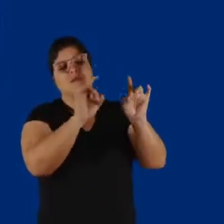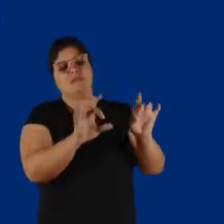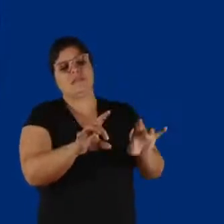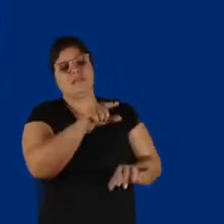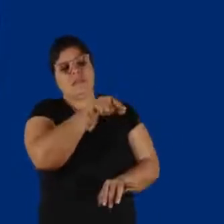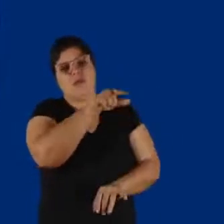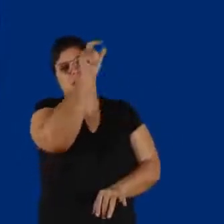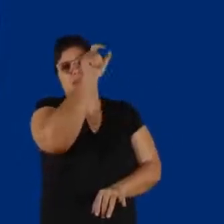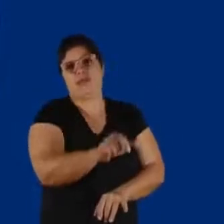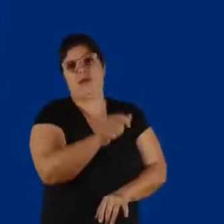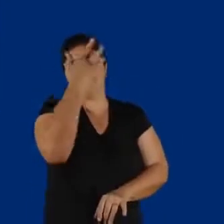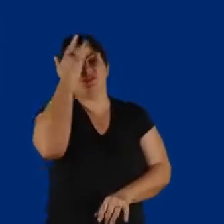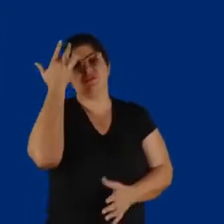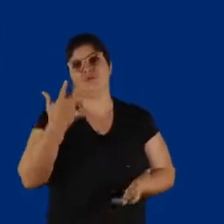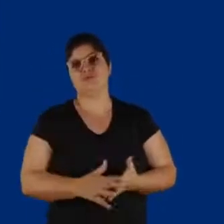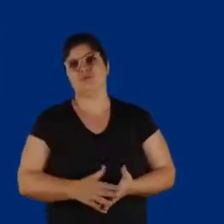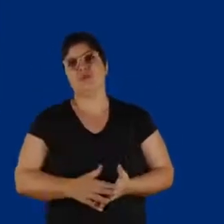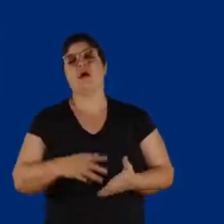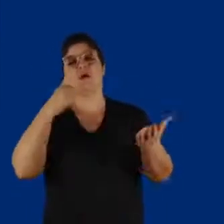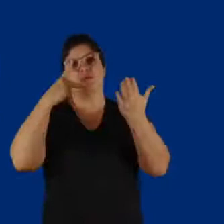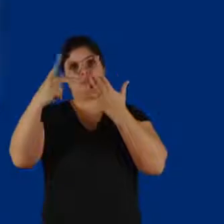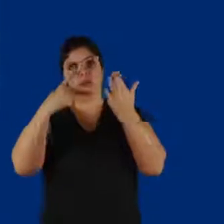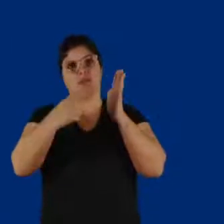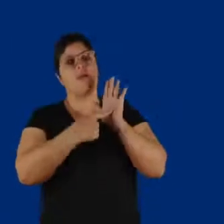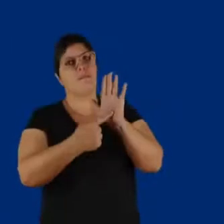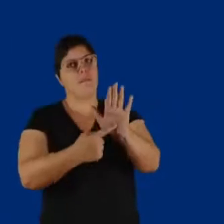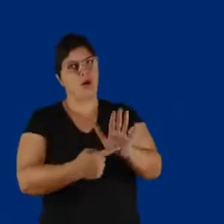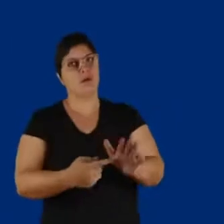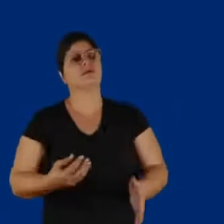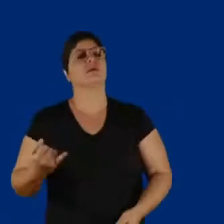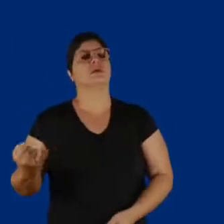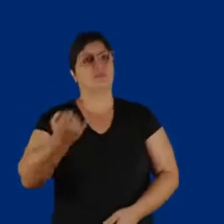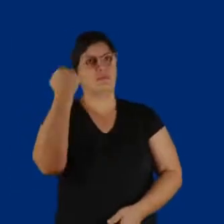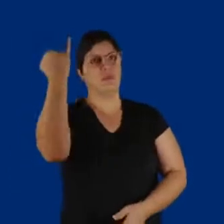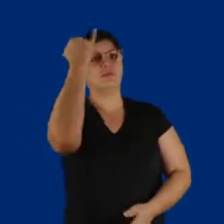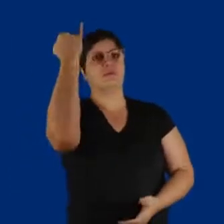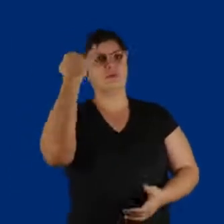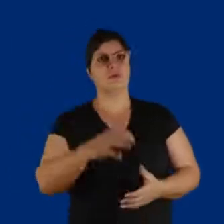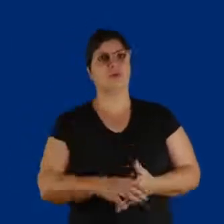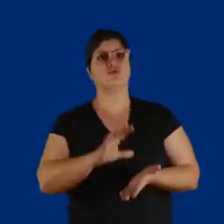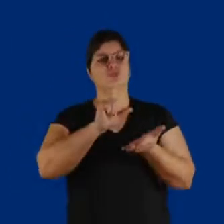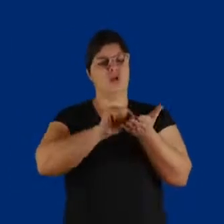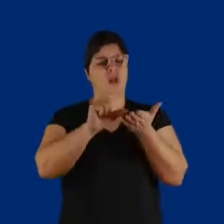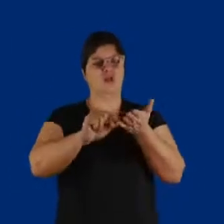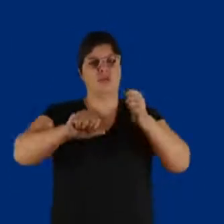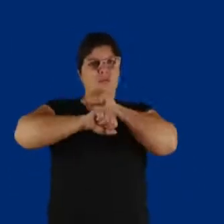a mostrar como tudo isso é importante, né? Os artigos são muito claros.